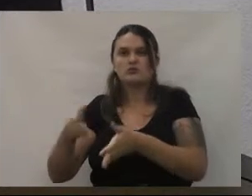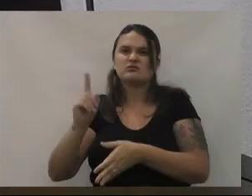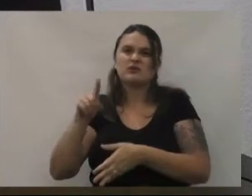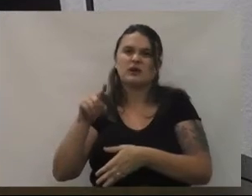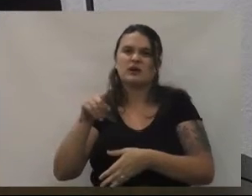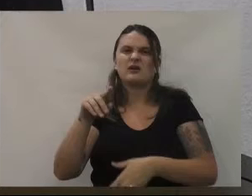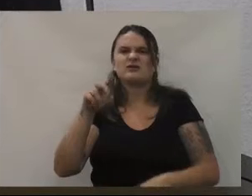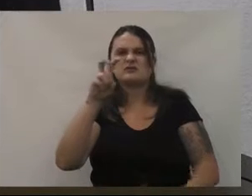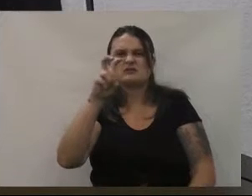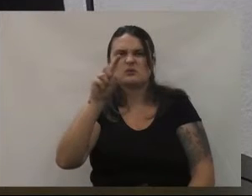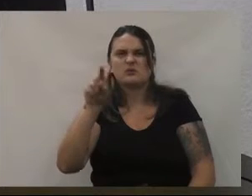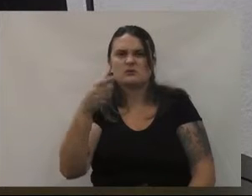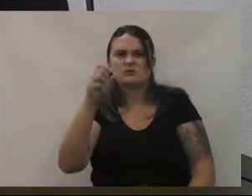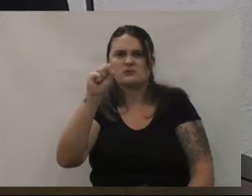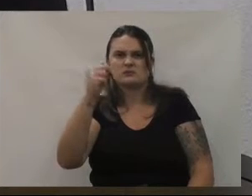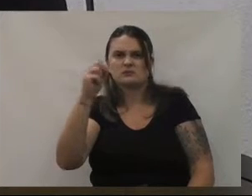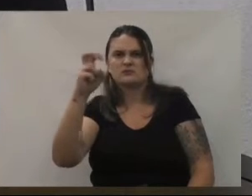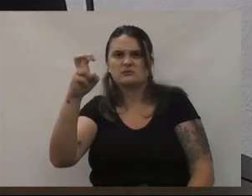R$